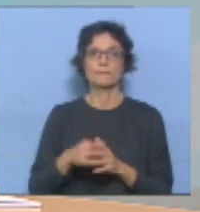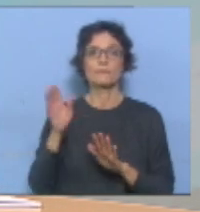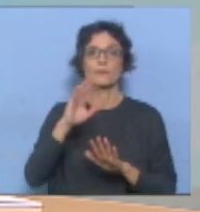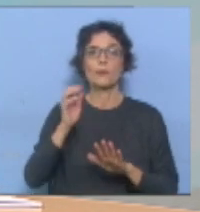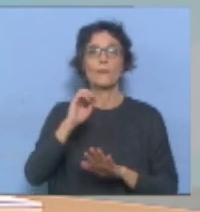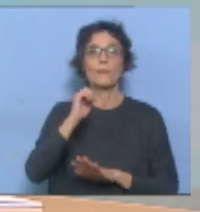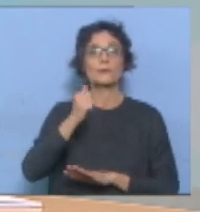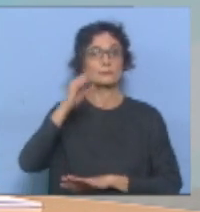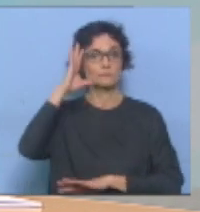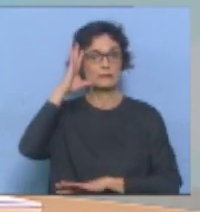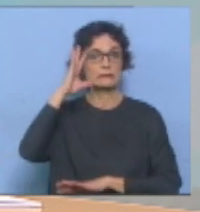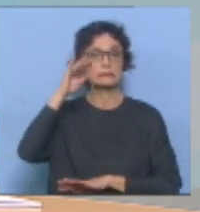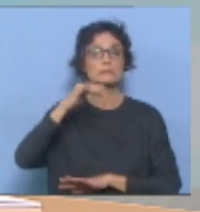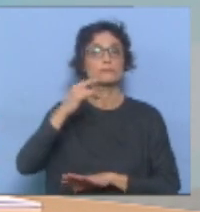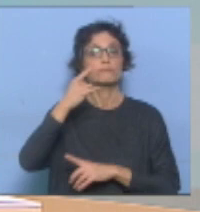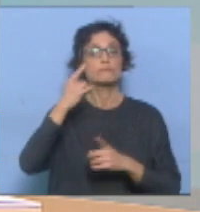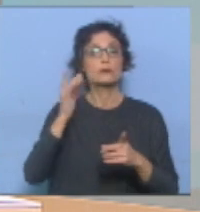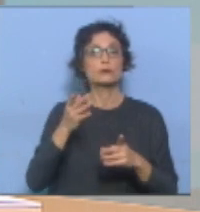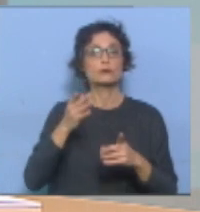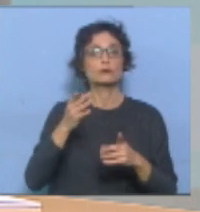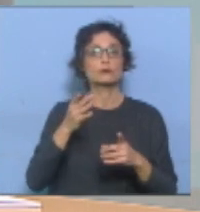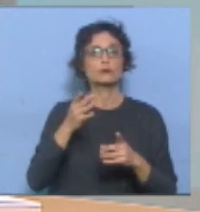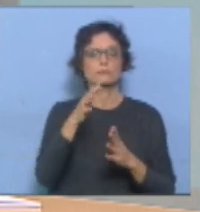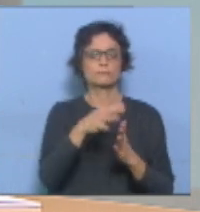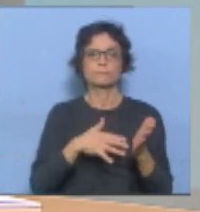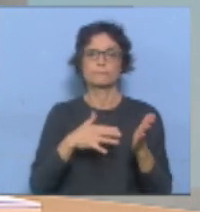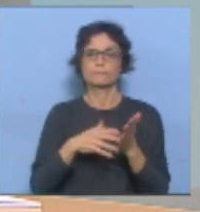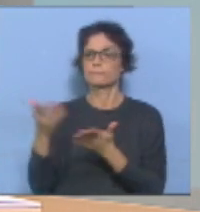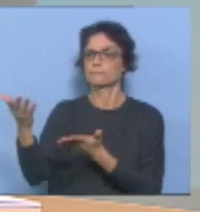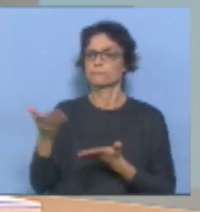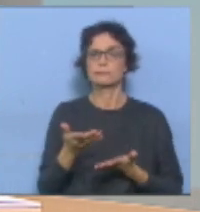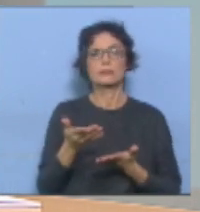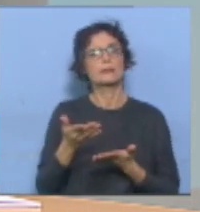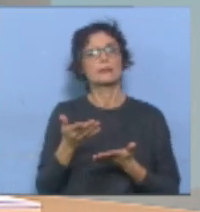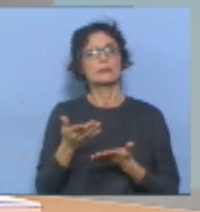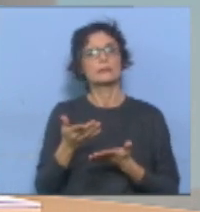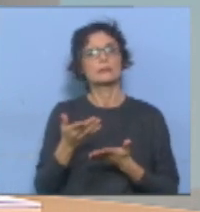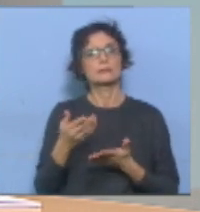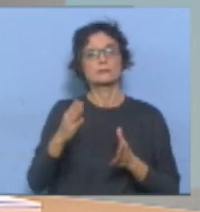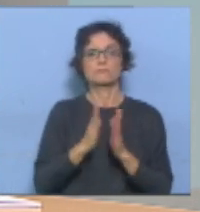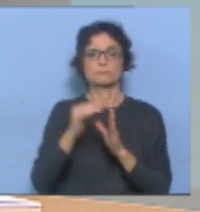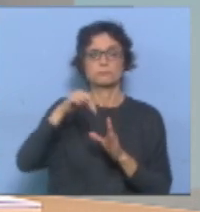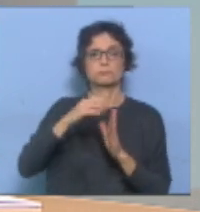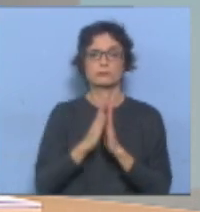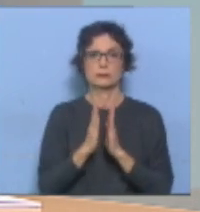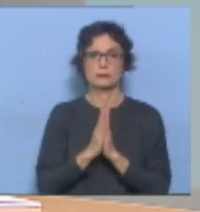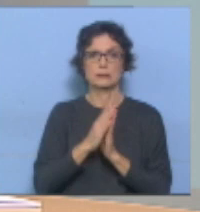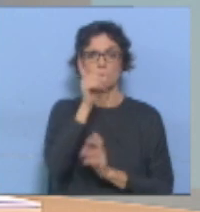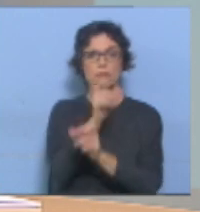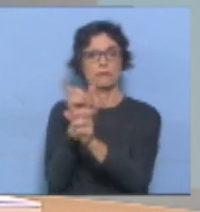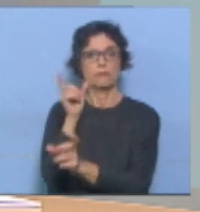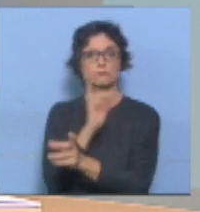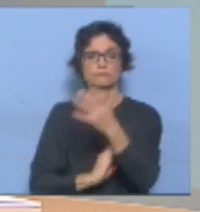Olá, muito boa tarde. Está publicado um guia para o acolhimento eclesial a pessoas com deficiência. A iniciativa foi do Serviço Pastoral